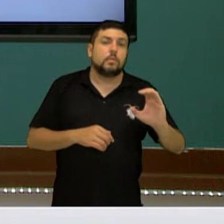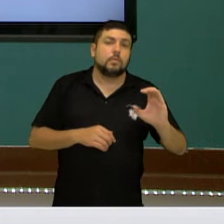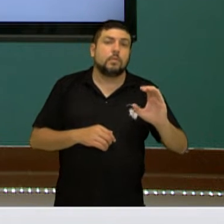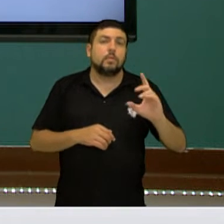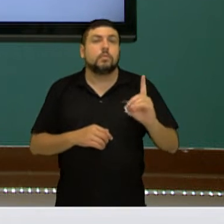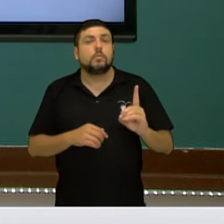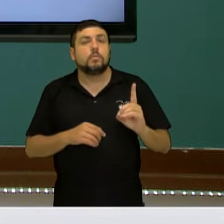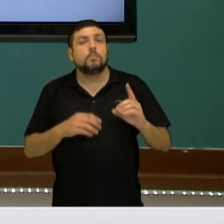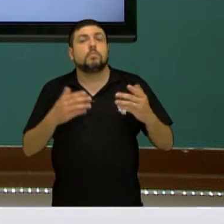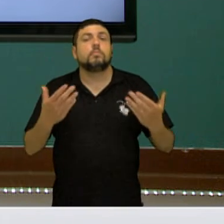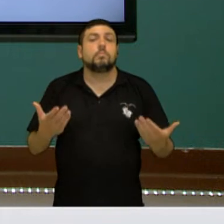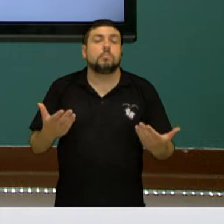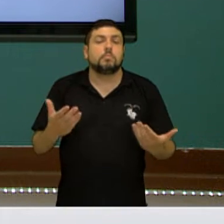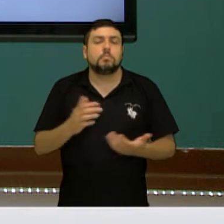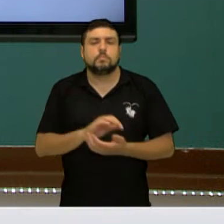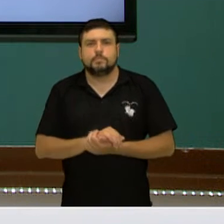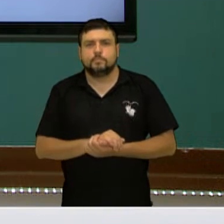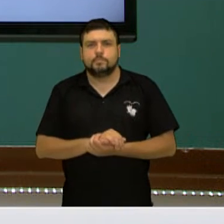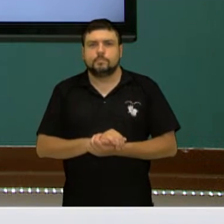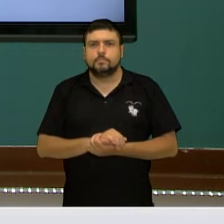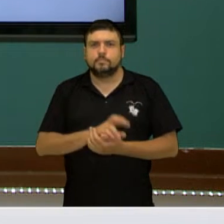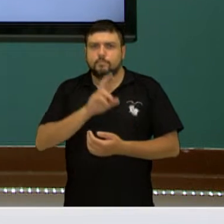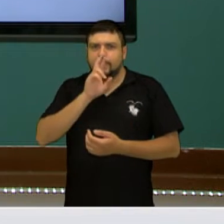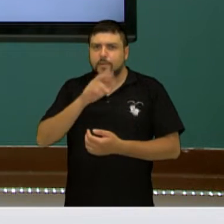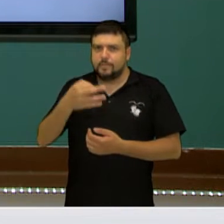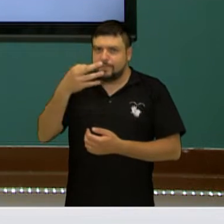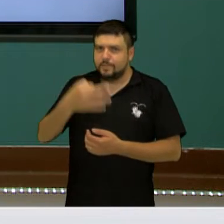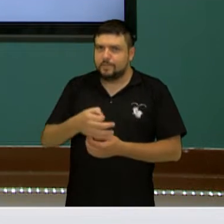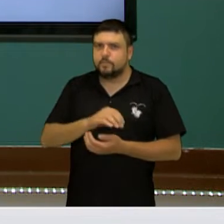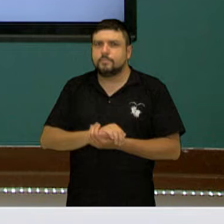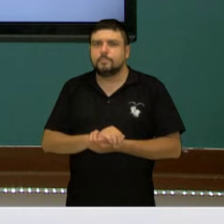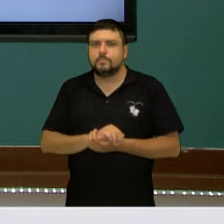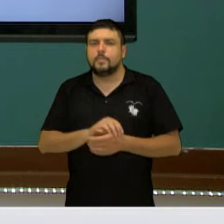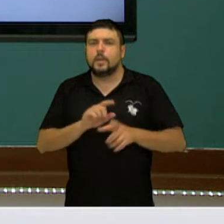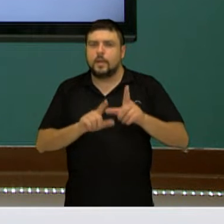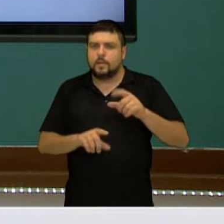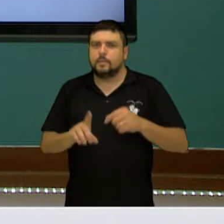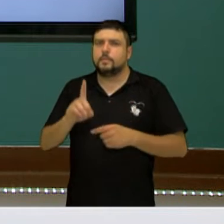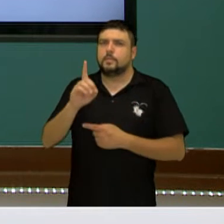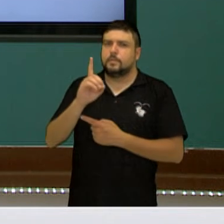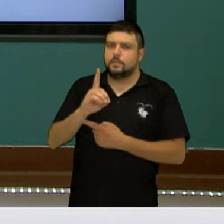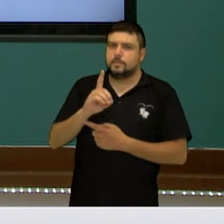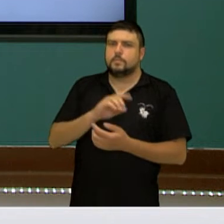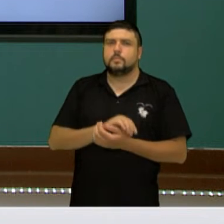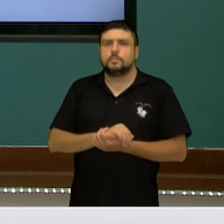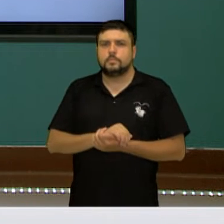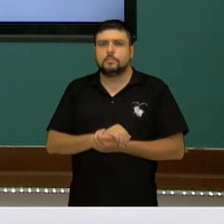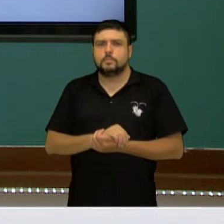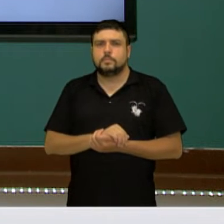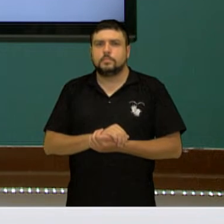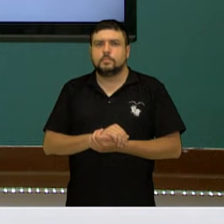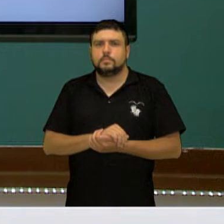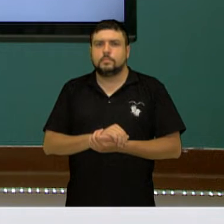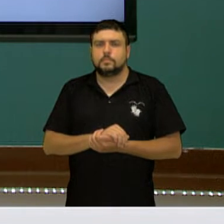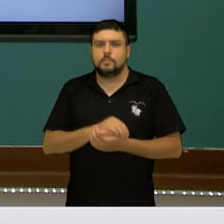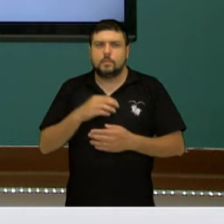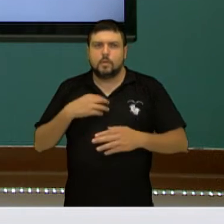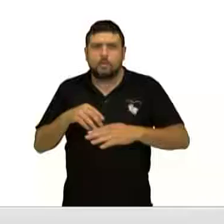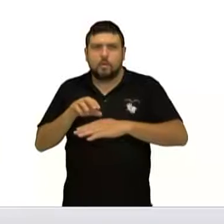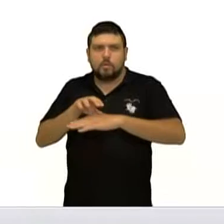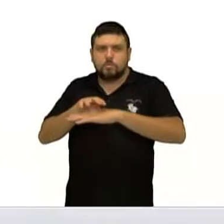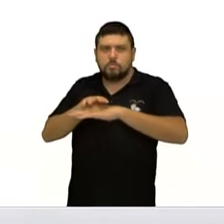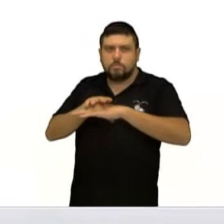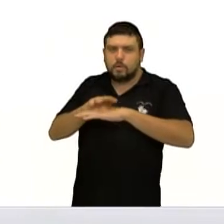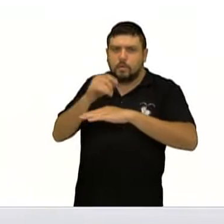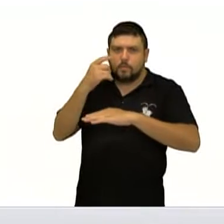D? Resposta certa aqui é a letra D. A doença ficou vermelha admitida ali, né?